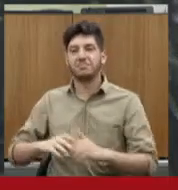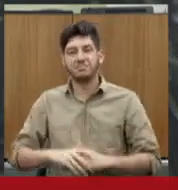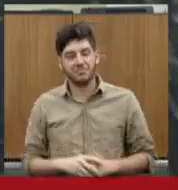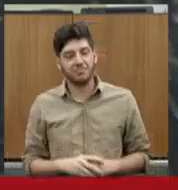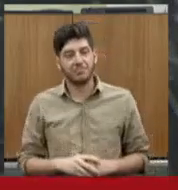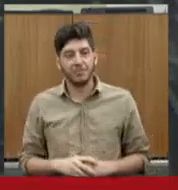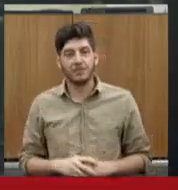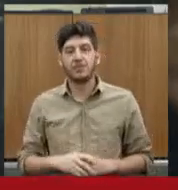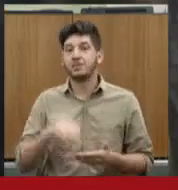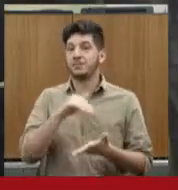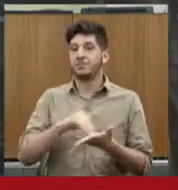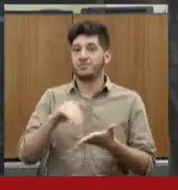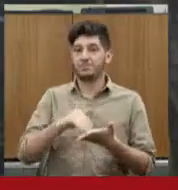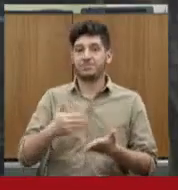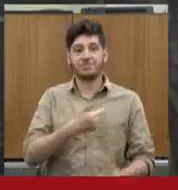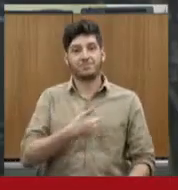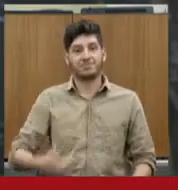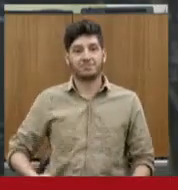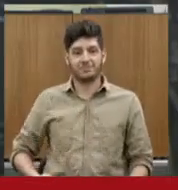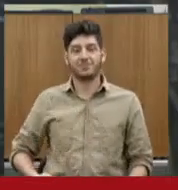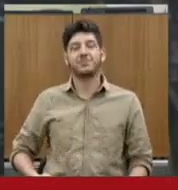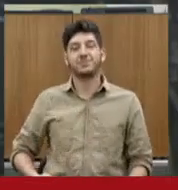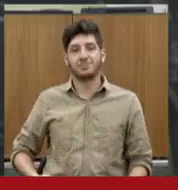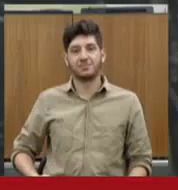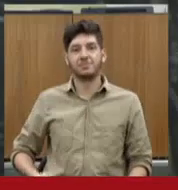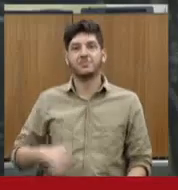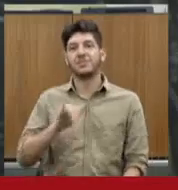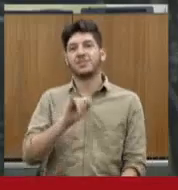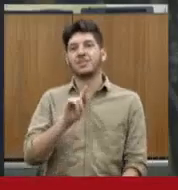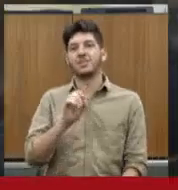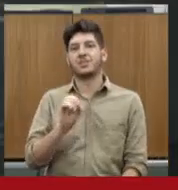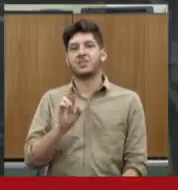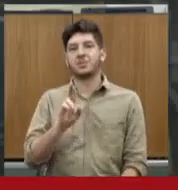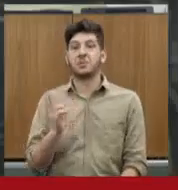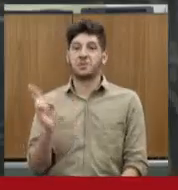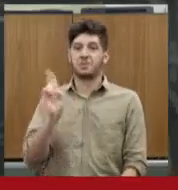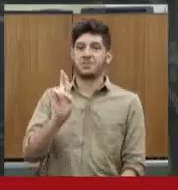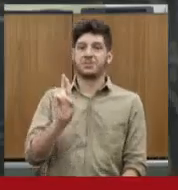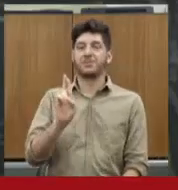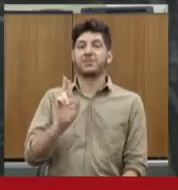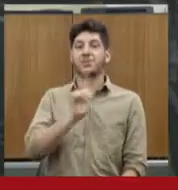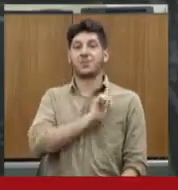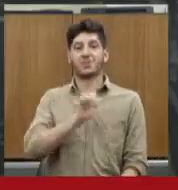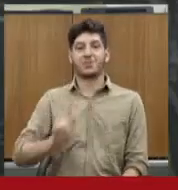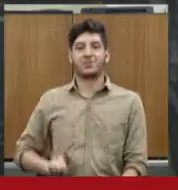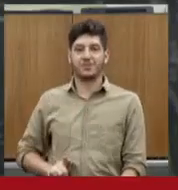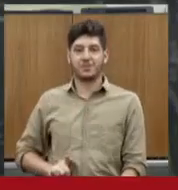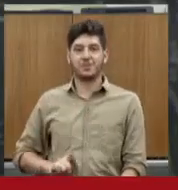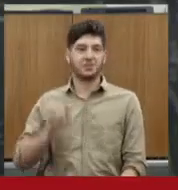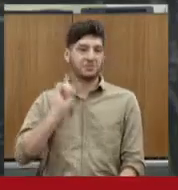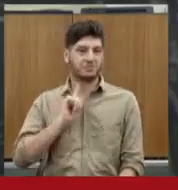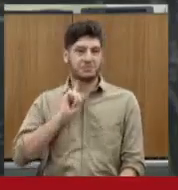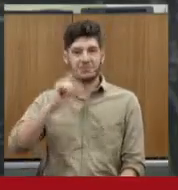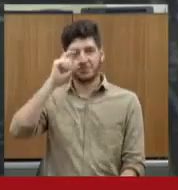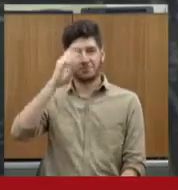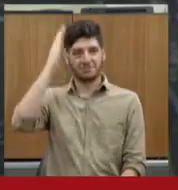excelentíssimo secretário de Estado de Governo, doutor Igor Neto, representando o governador do Estado de Minas Gerais, Romeu Zema.